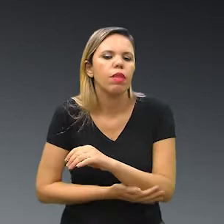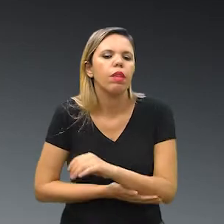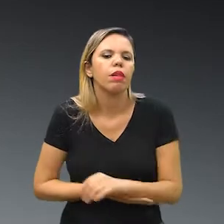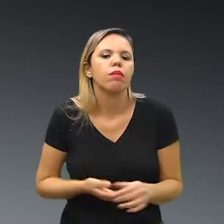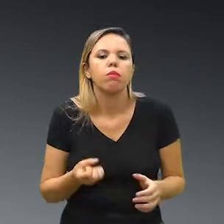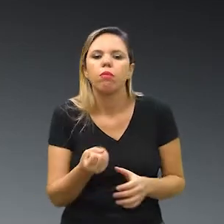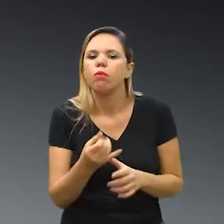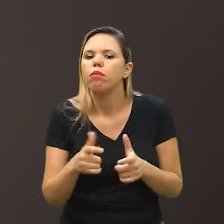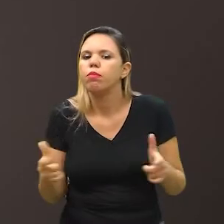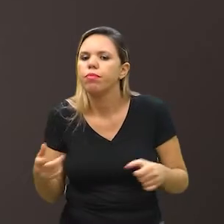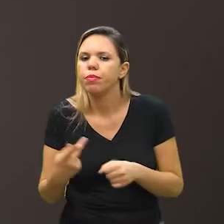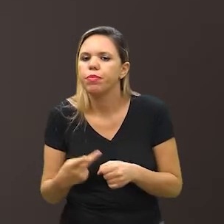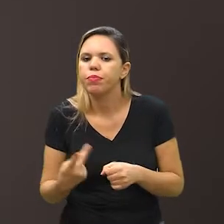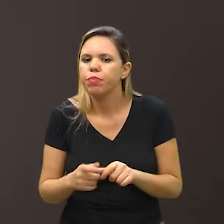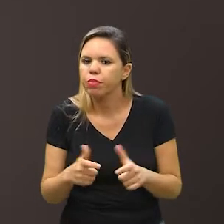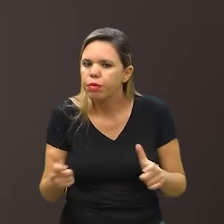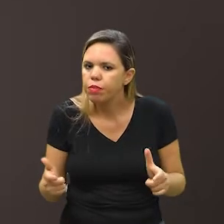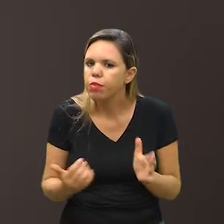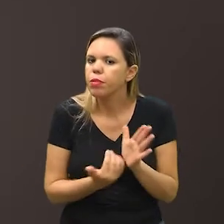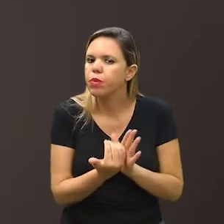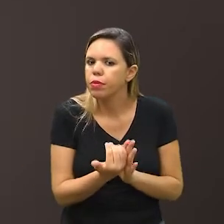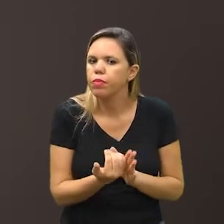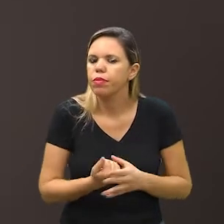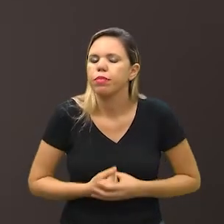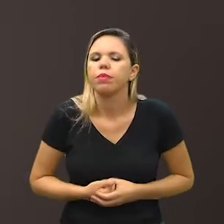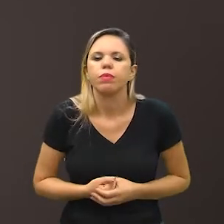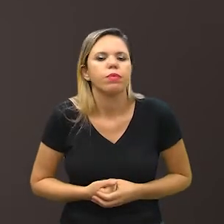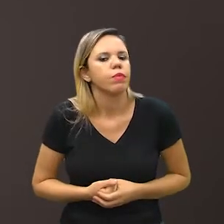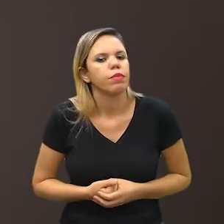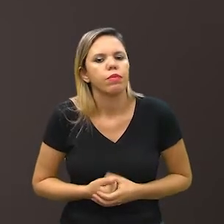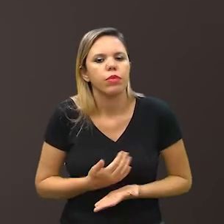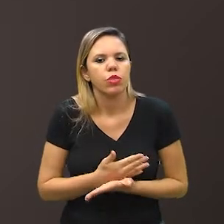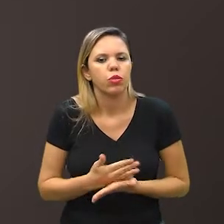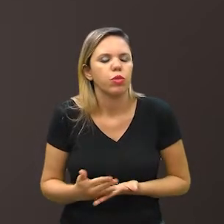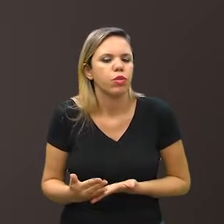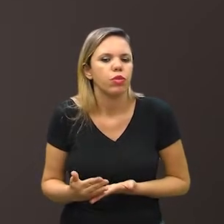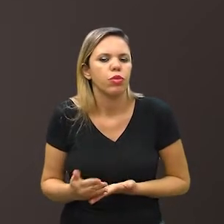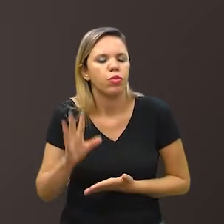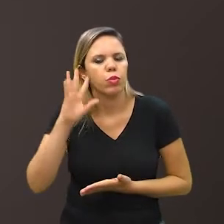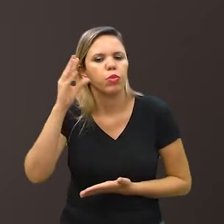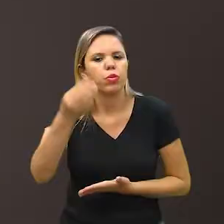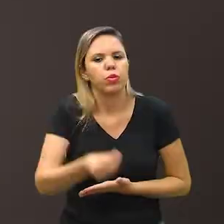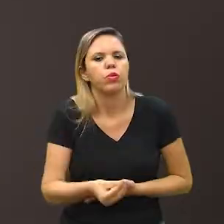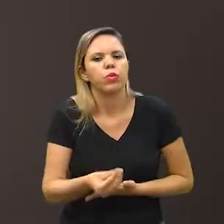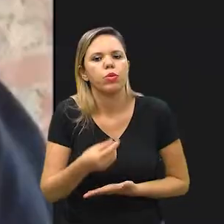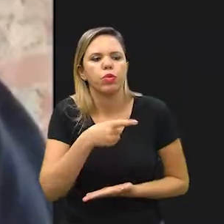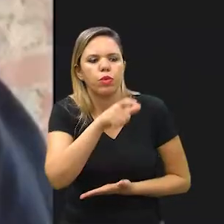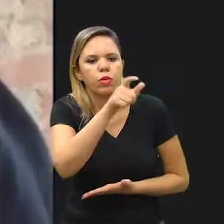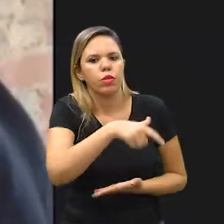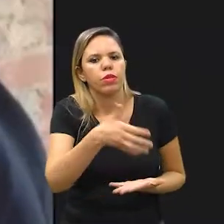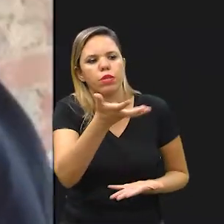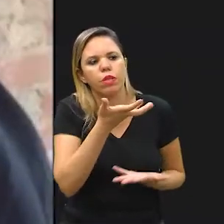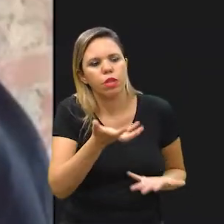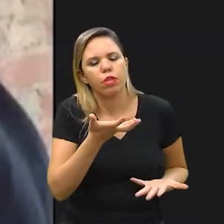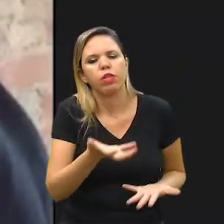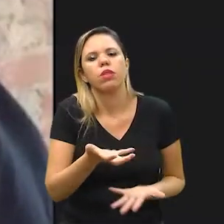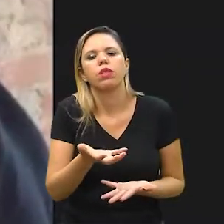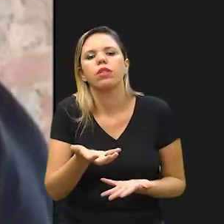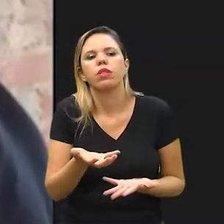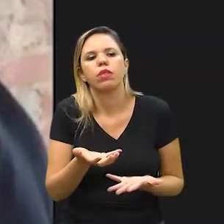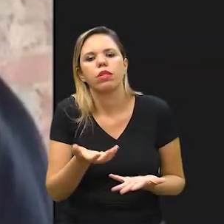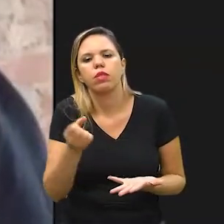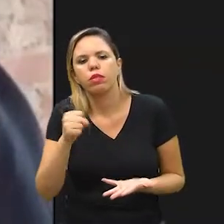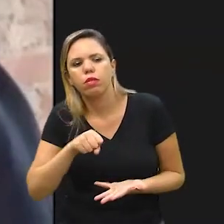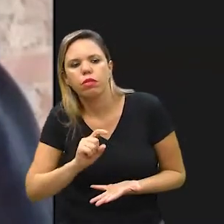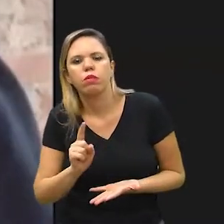gama de produto começou a crescer, né? Foi ali que eu comecei a entender o que eles queriam, o meu público queria, o que não